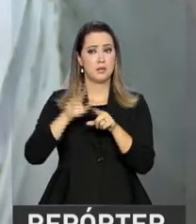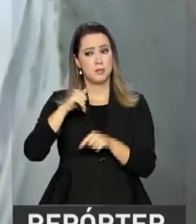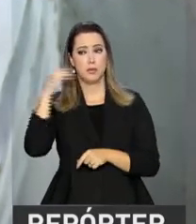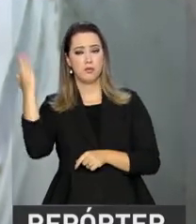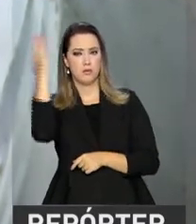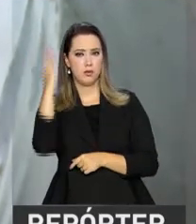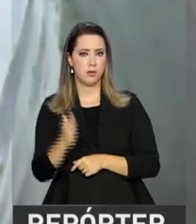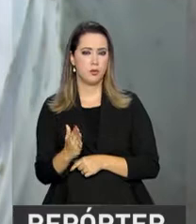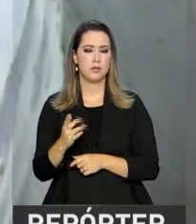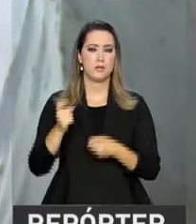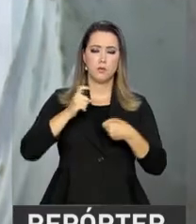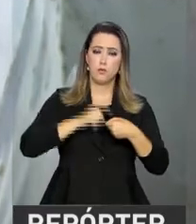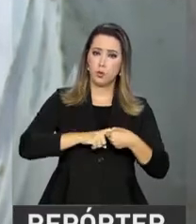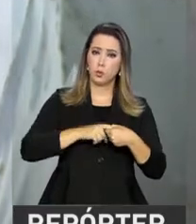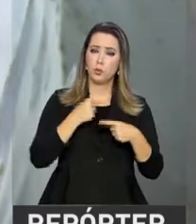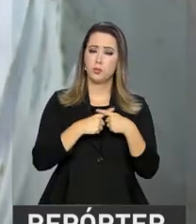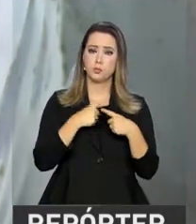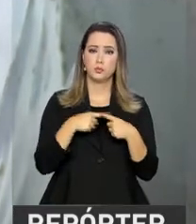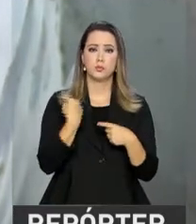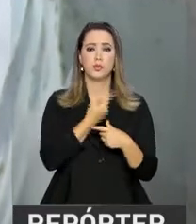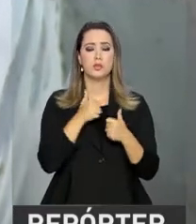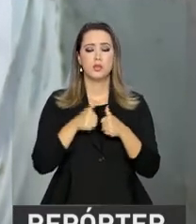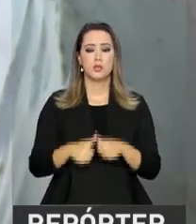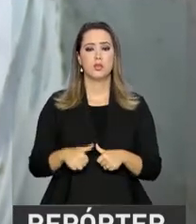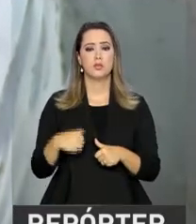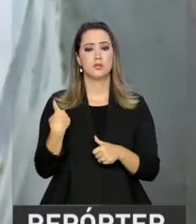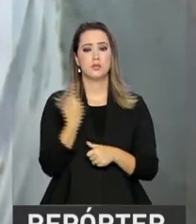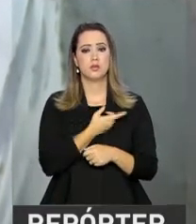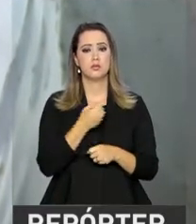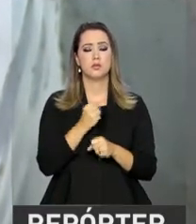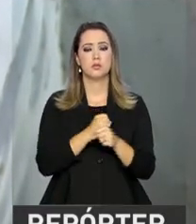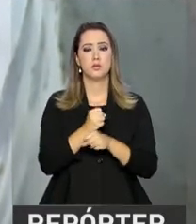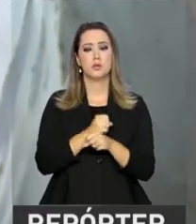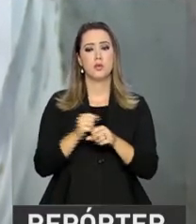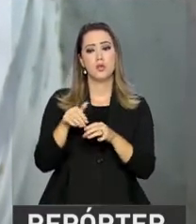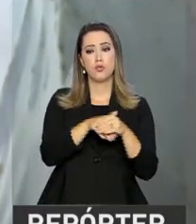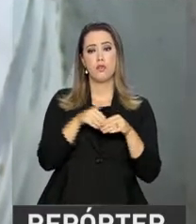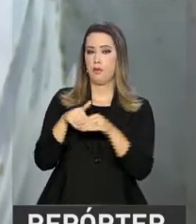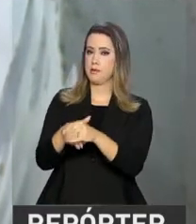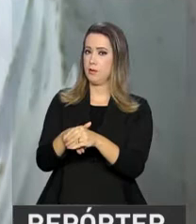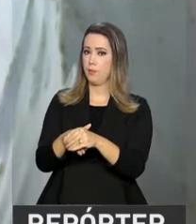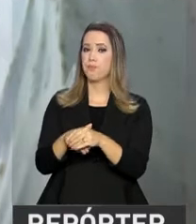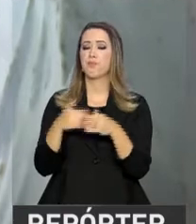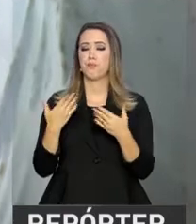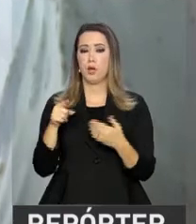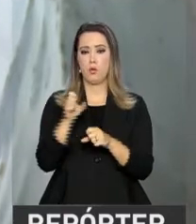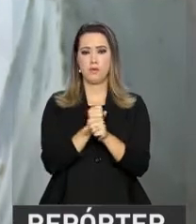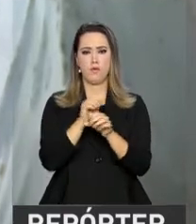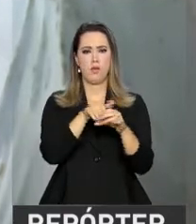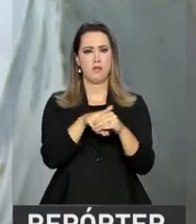externos voltou porque nós estamos num ano eleitoral e essa eleição certamente será